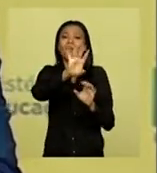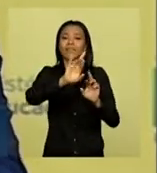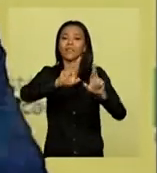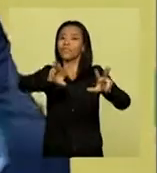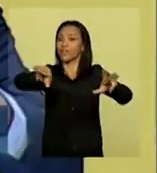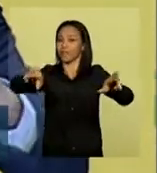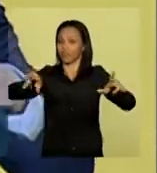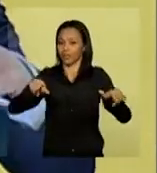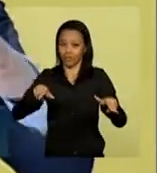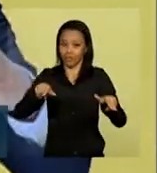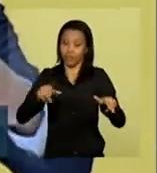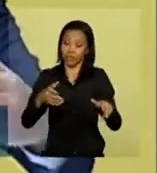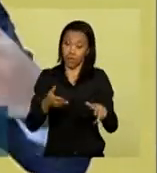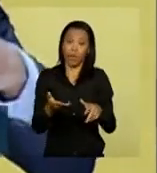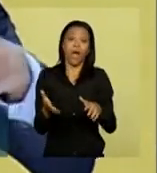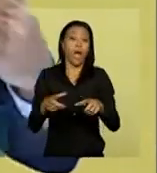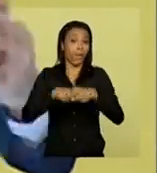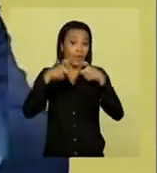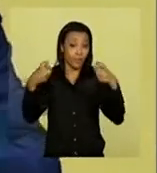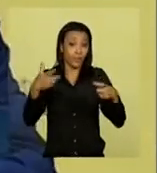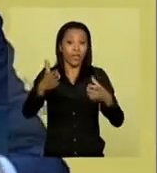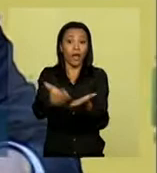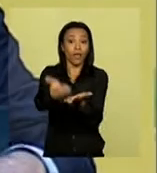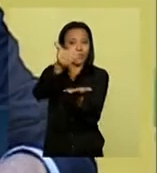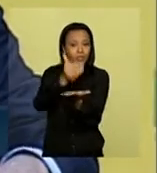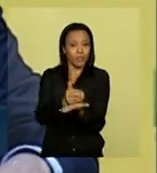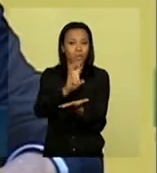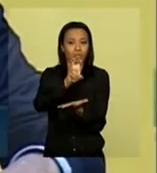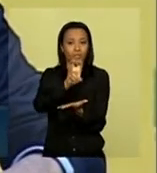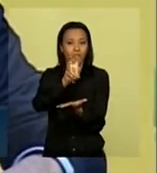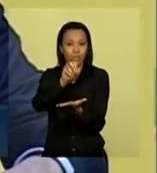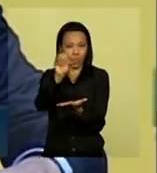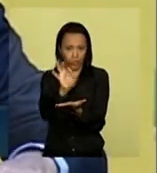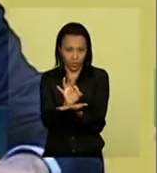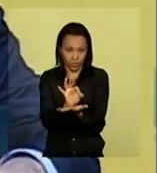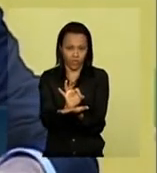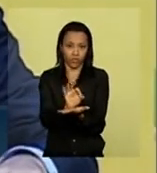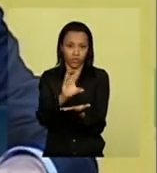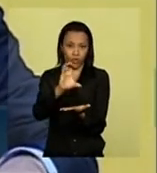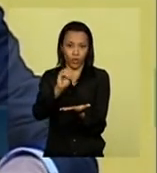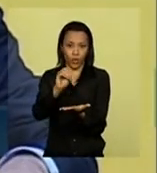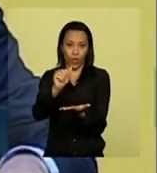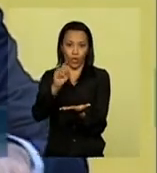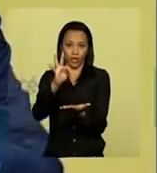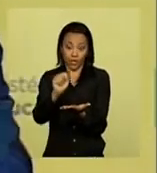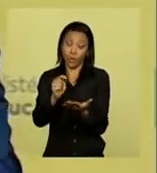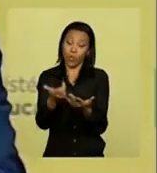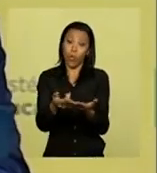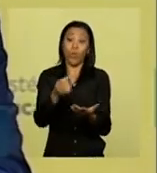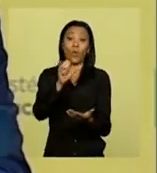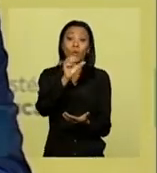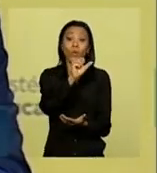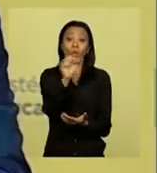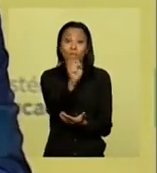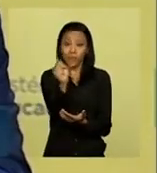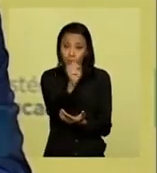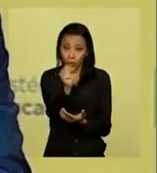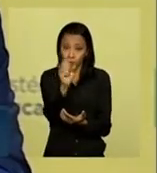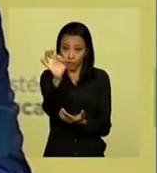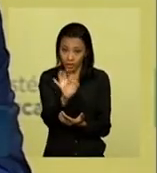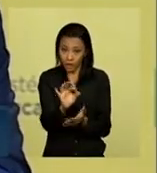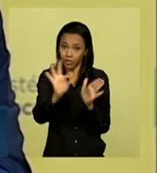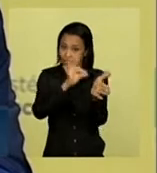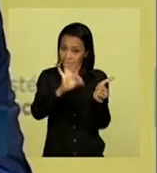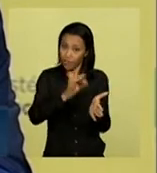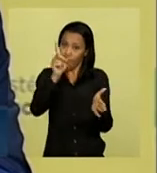tô dizendo que é boa parte do sistema já se antecipou cinquenta por cento Como os alunos da Escola Pública São 88 por cento das matrículas